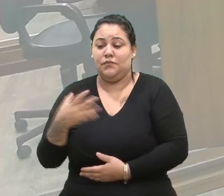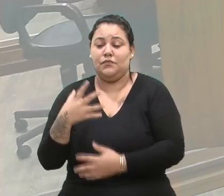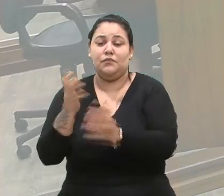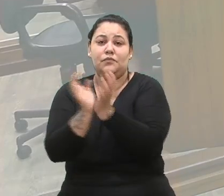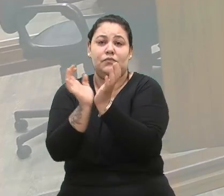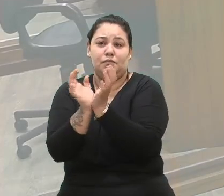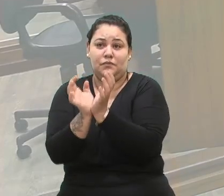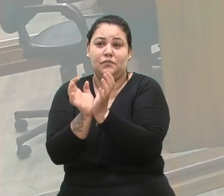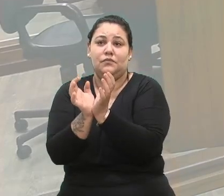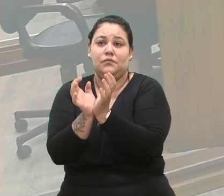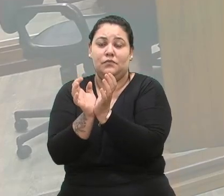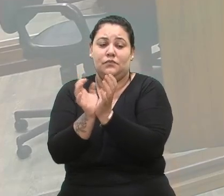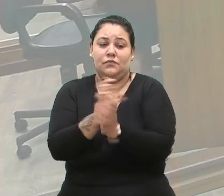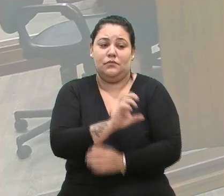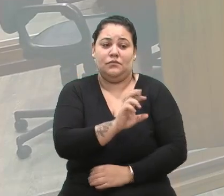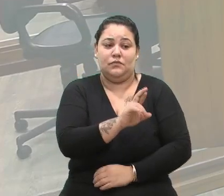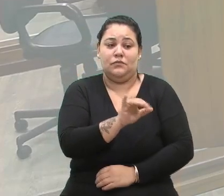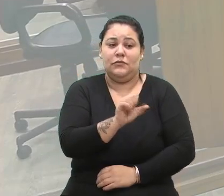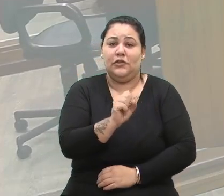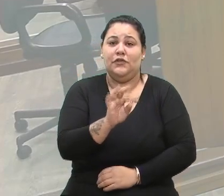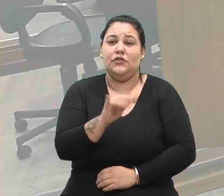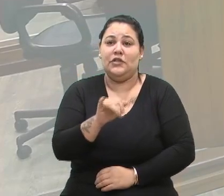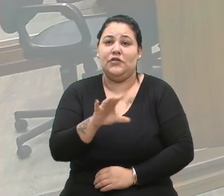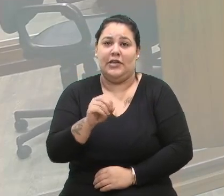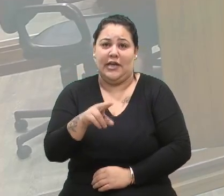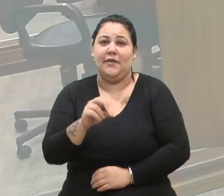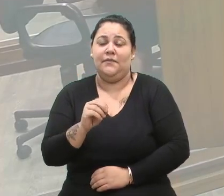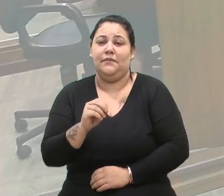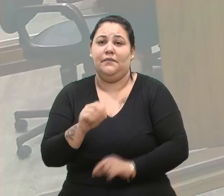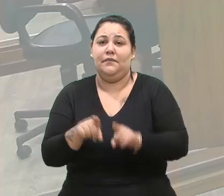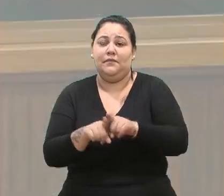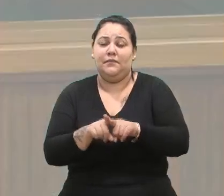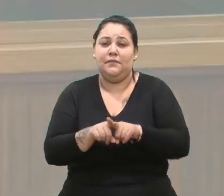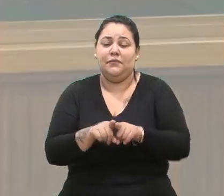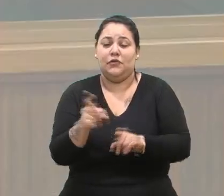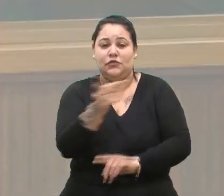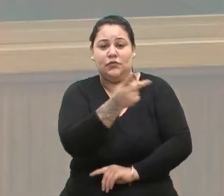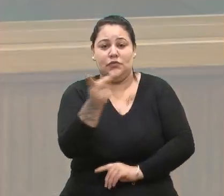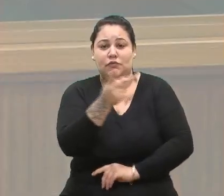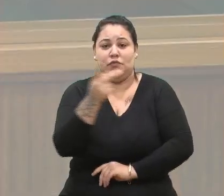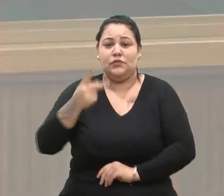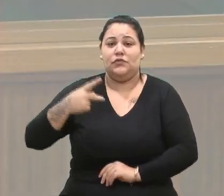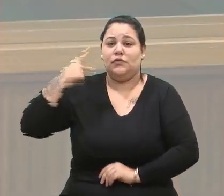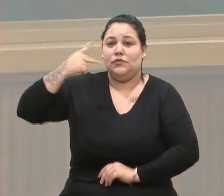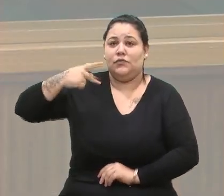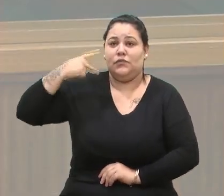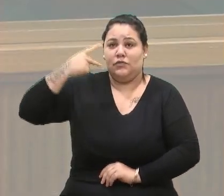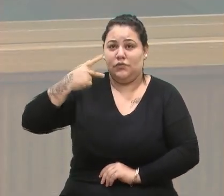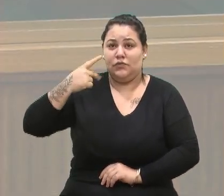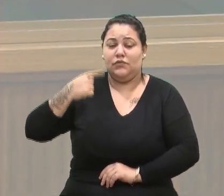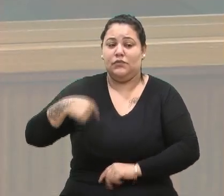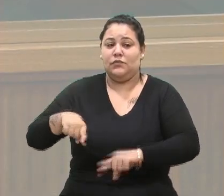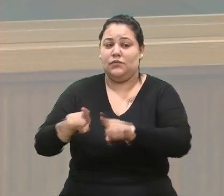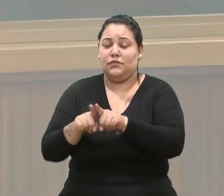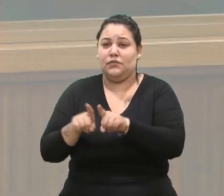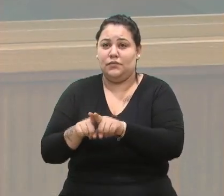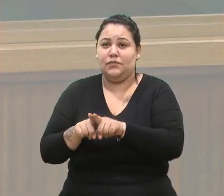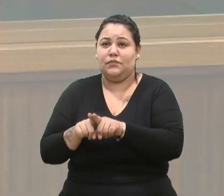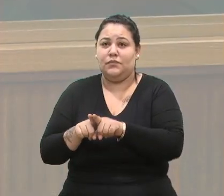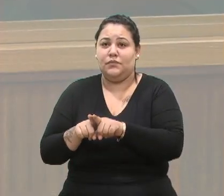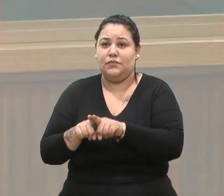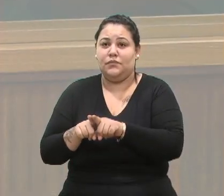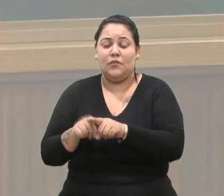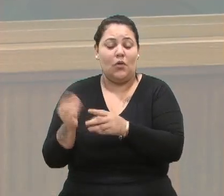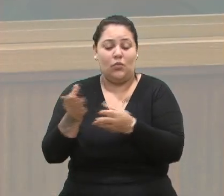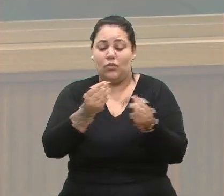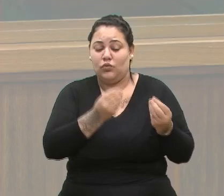tanto o Cristiano, tanto ao vereador Hoffmann. Sejam bem-vindos. Com certeza é bastante